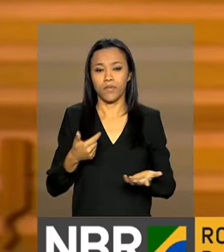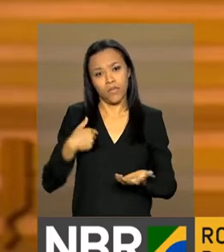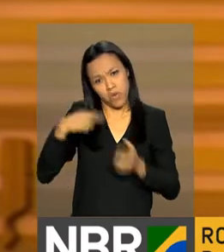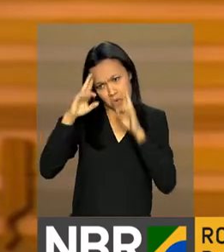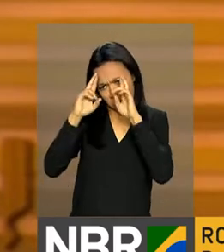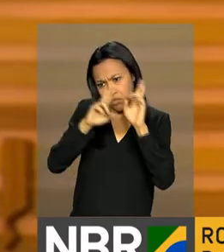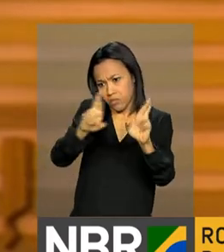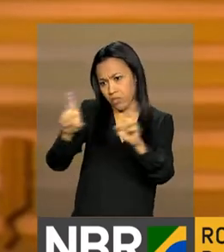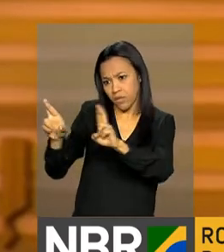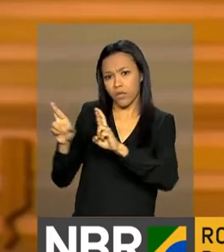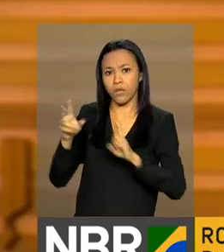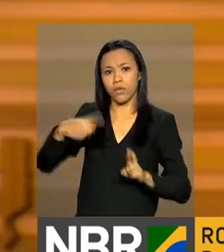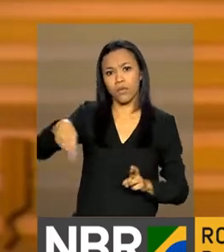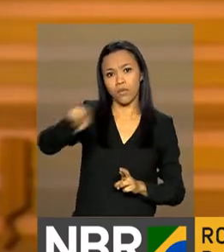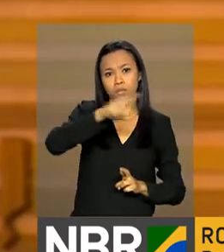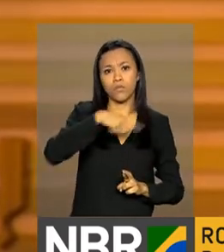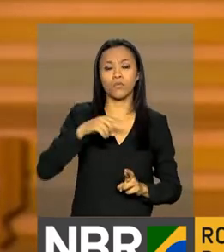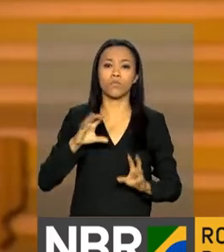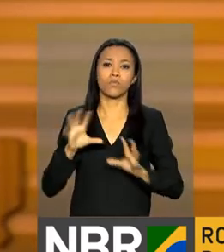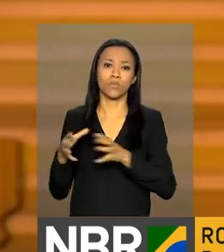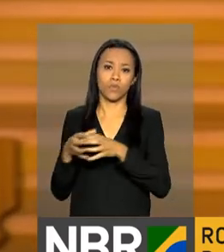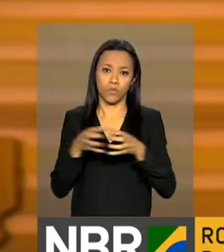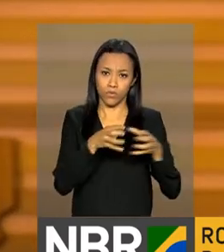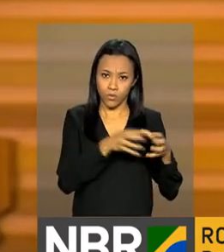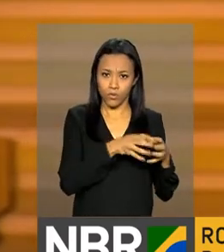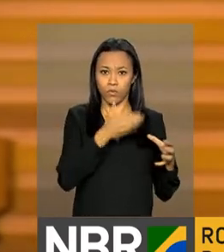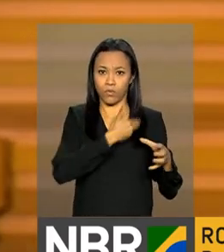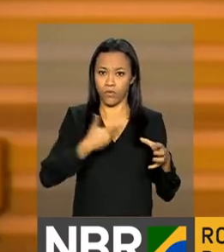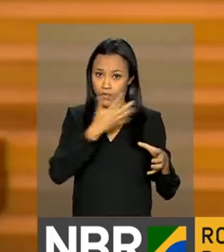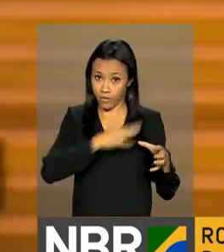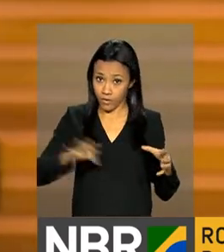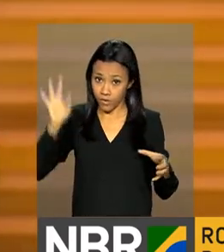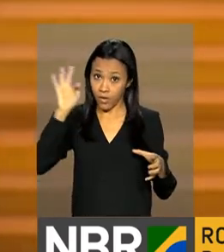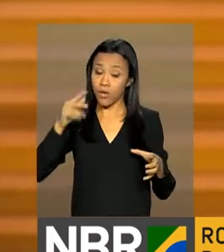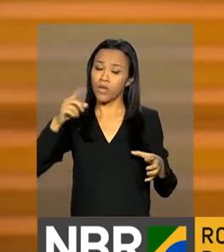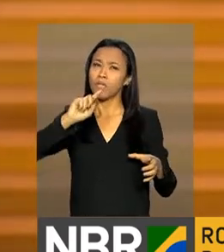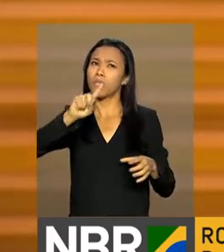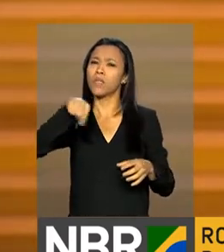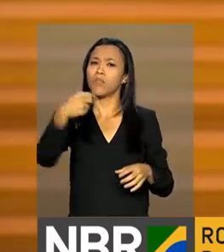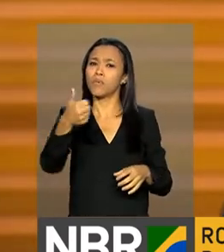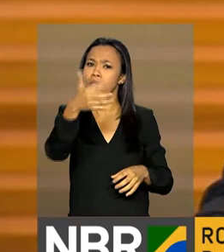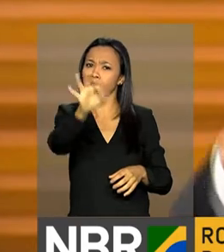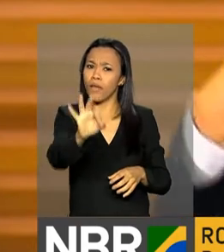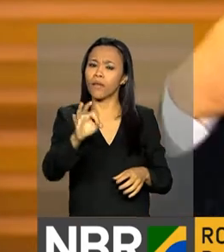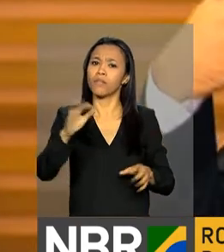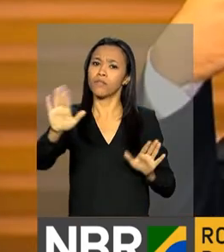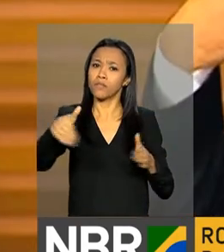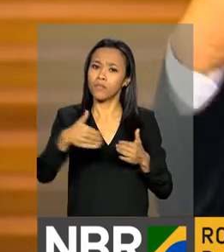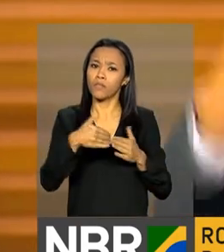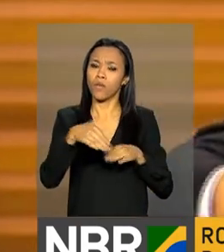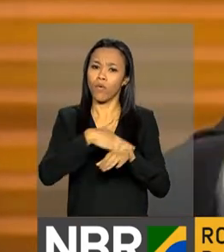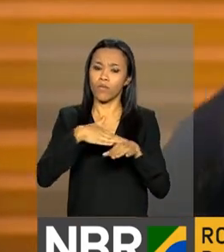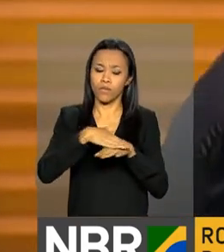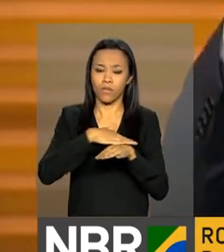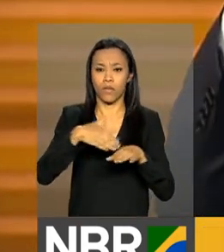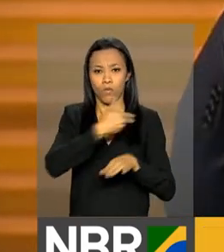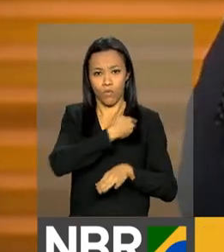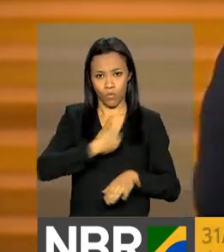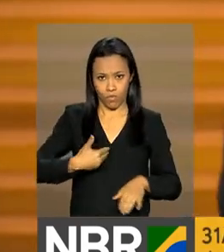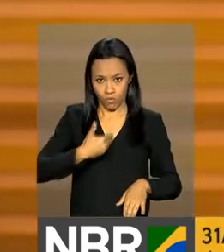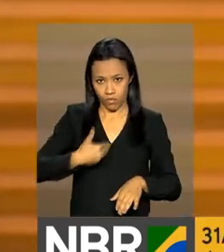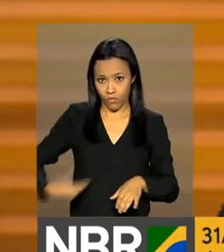órgãos de segurança do governo federal, e graças a Deus, 10 dias depois, começaram em conjunto com o governo do estado uma ação que a